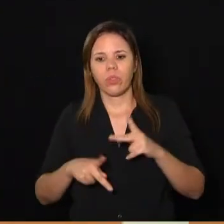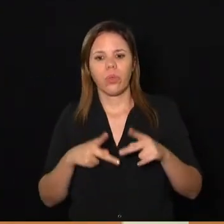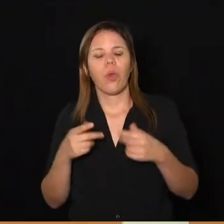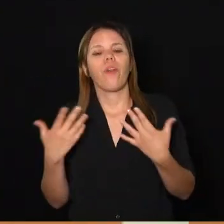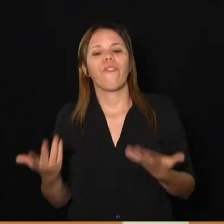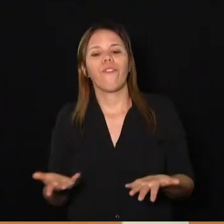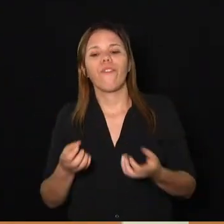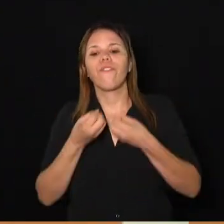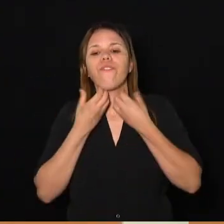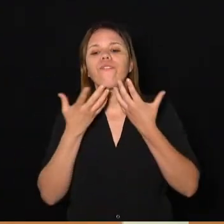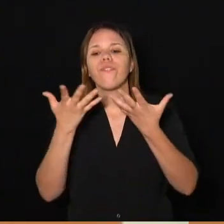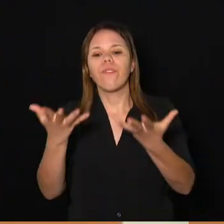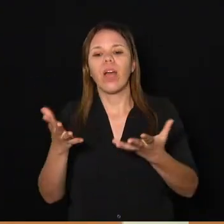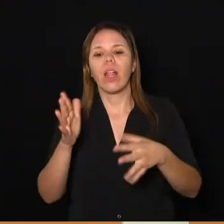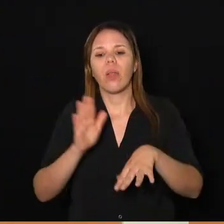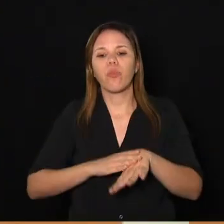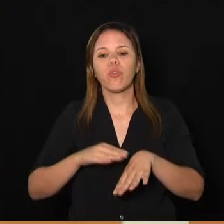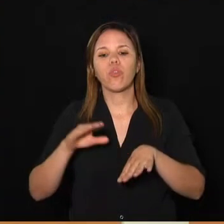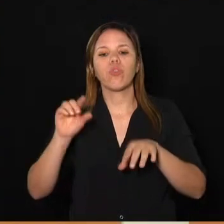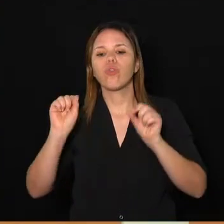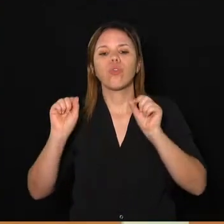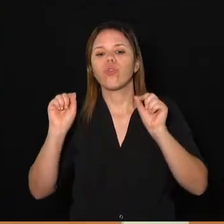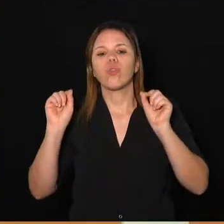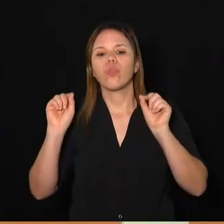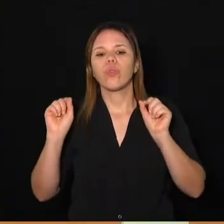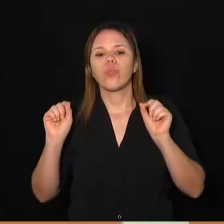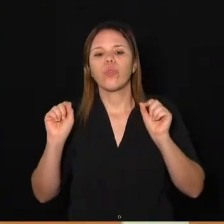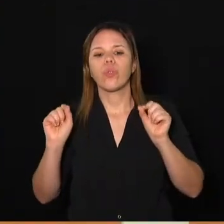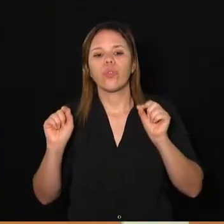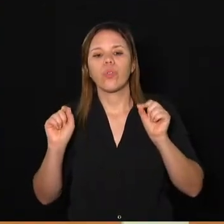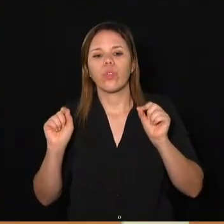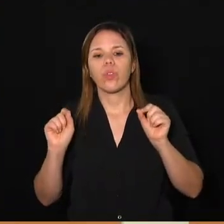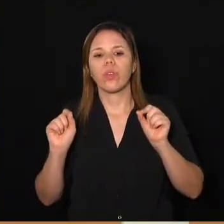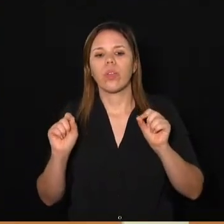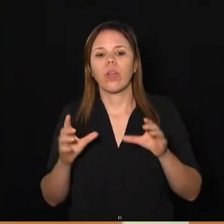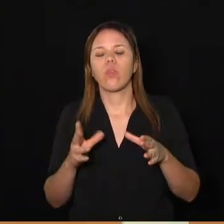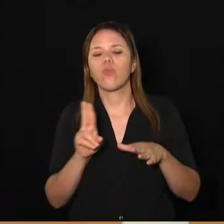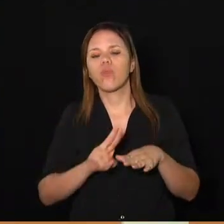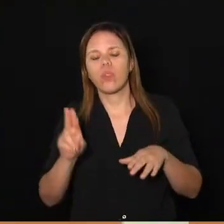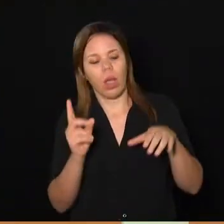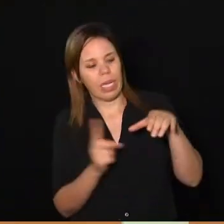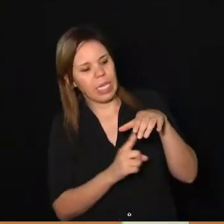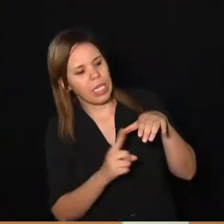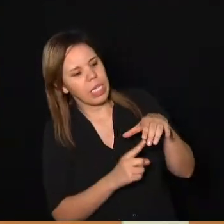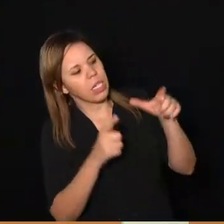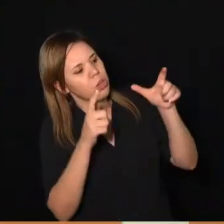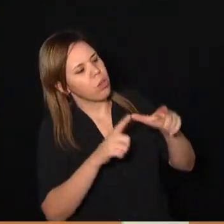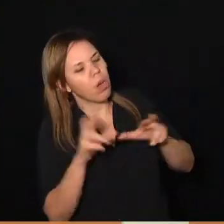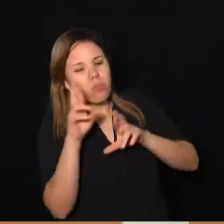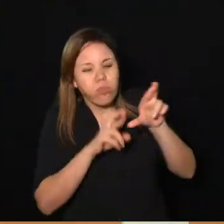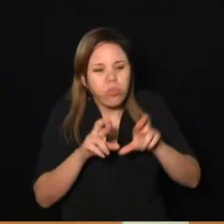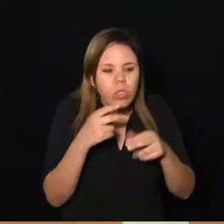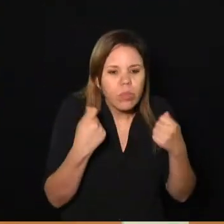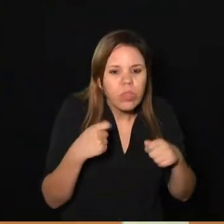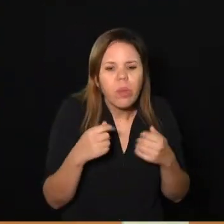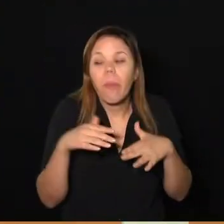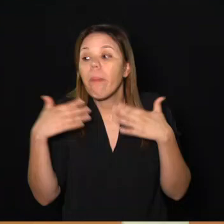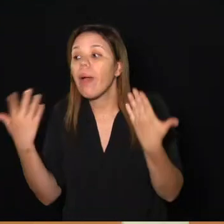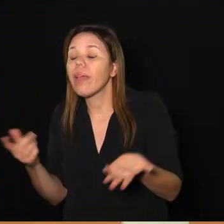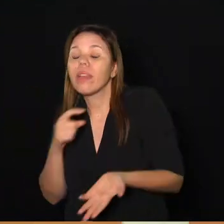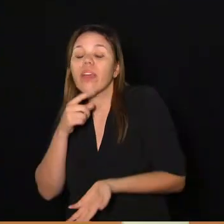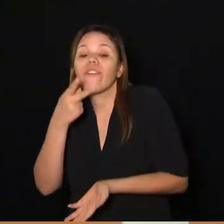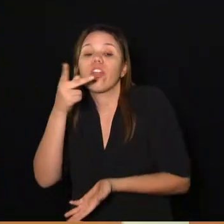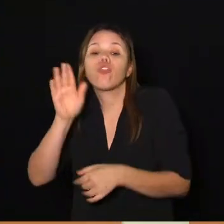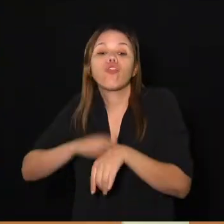falaram muito sobre sobre os gabinetes na parte sanitária mas eles não falam da parte da humanização